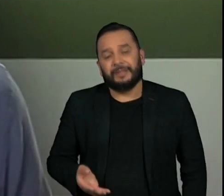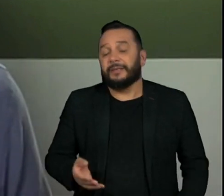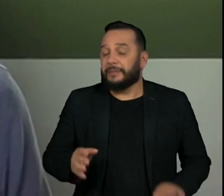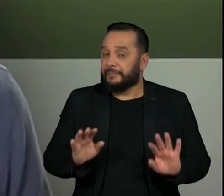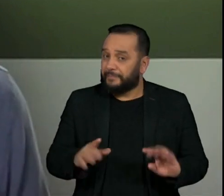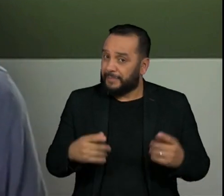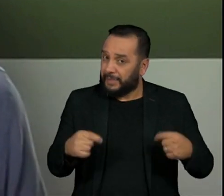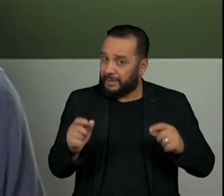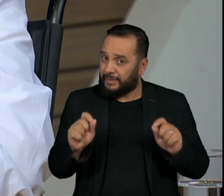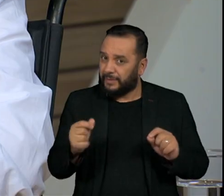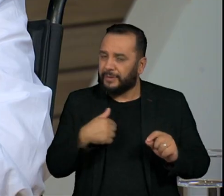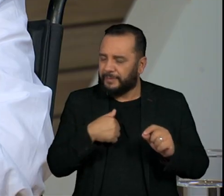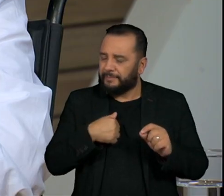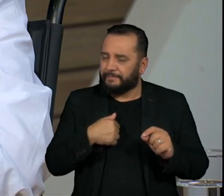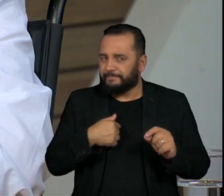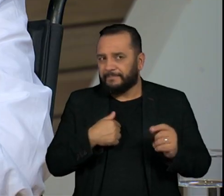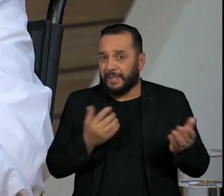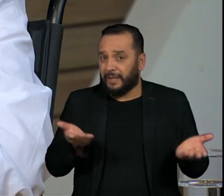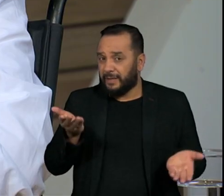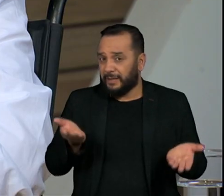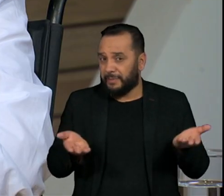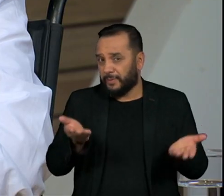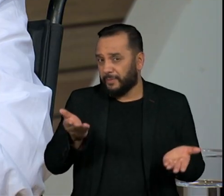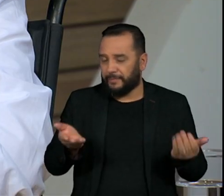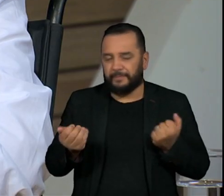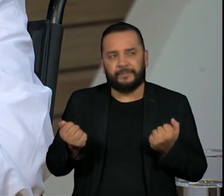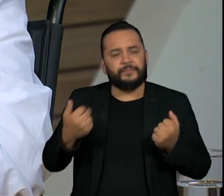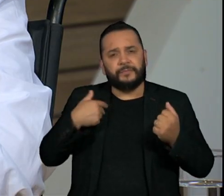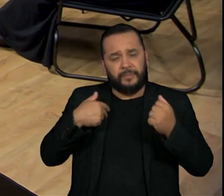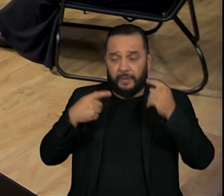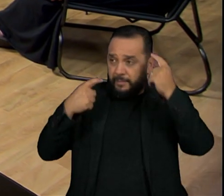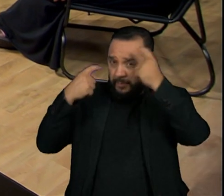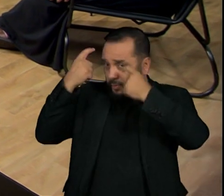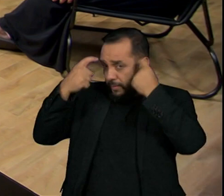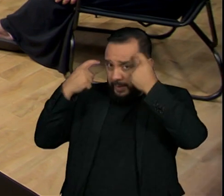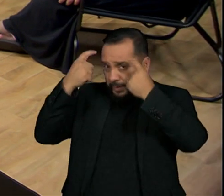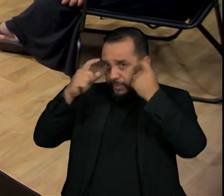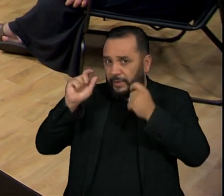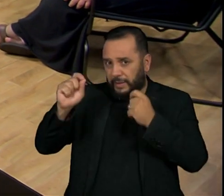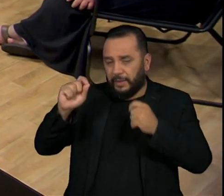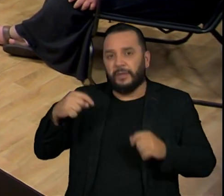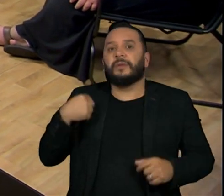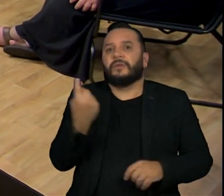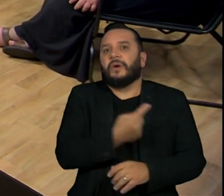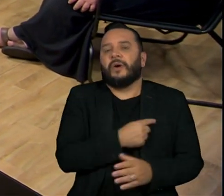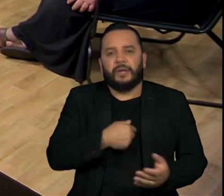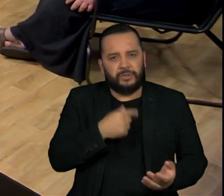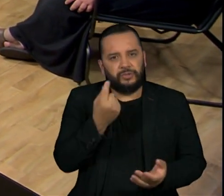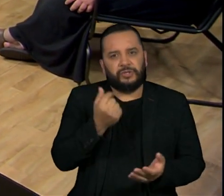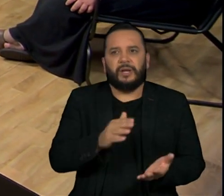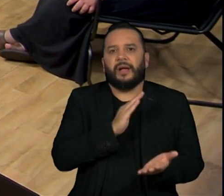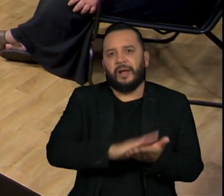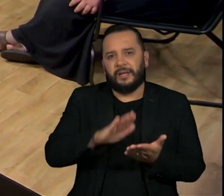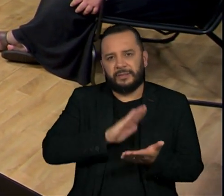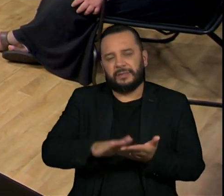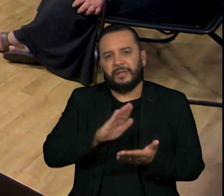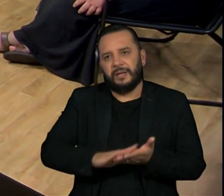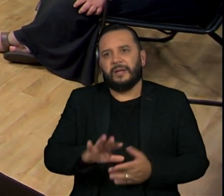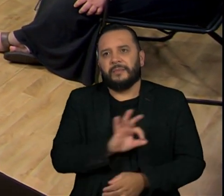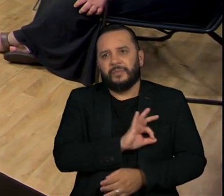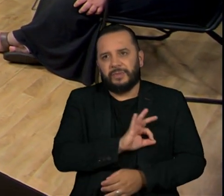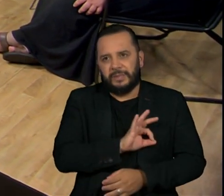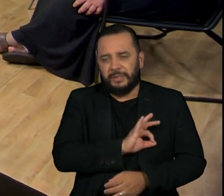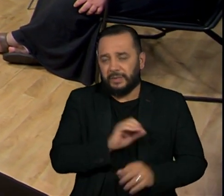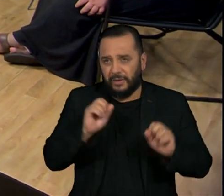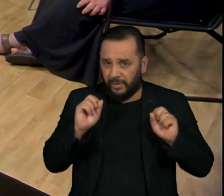A preocupação no momento é que gastamos ou anunciamos que vamos gastar muito dinheiro no policiamento e tudo